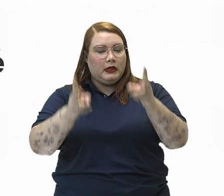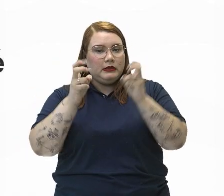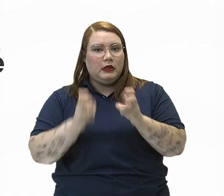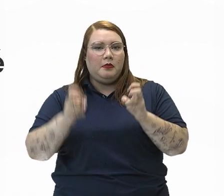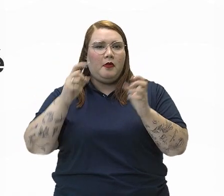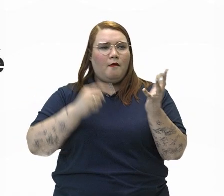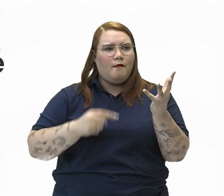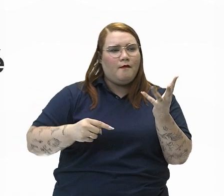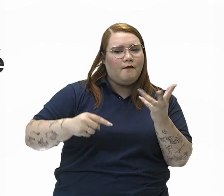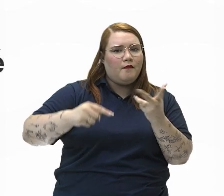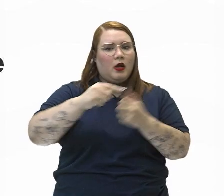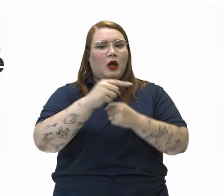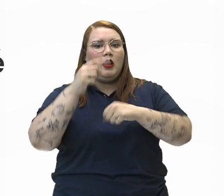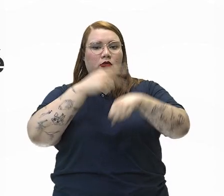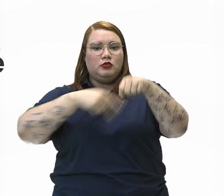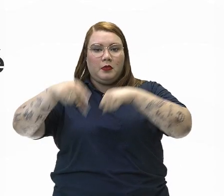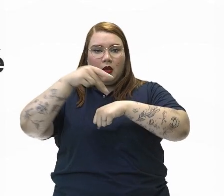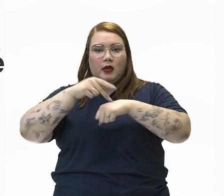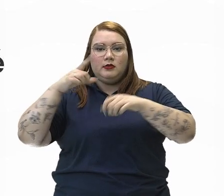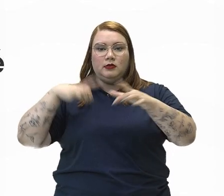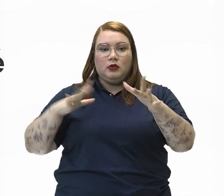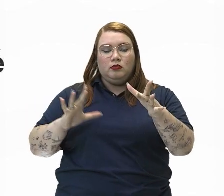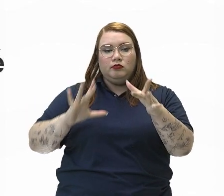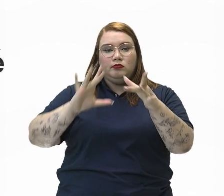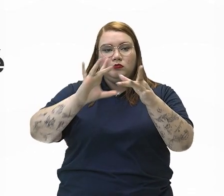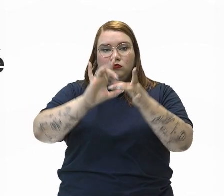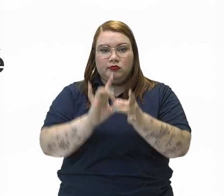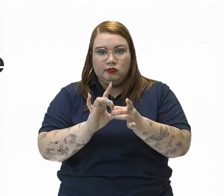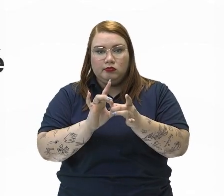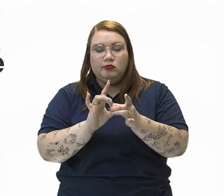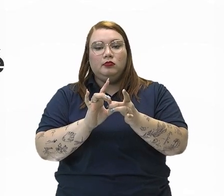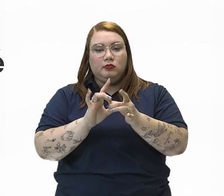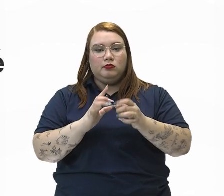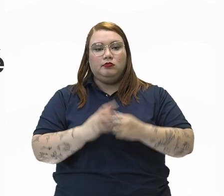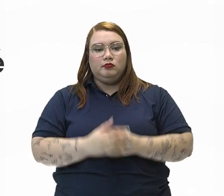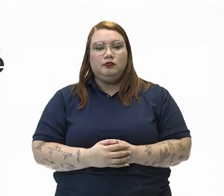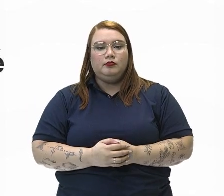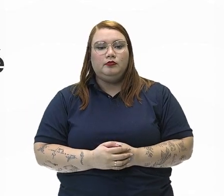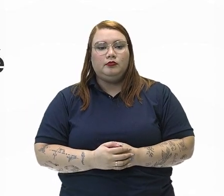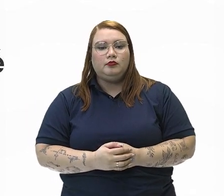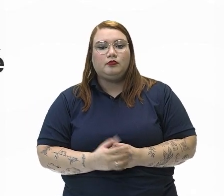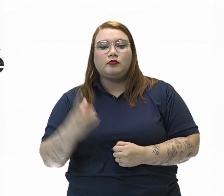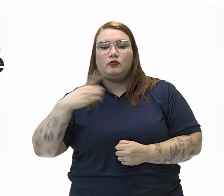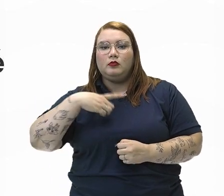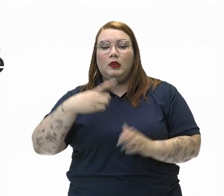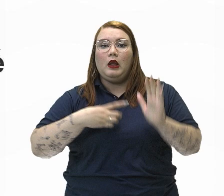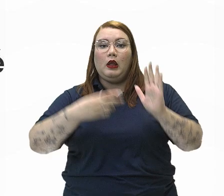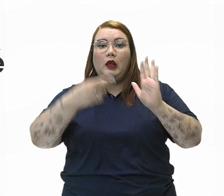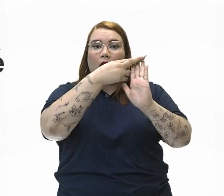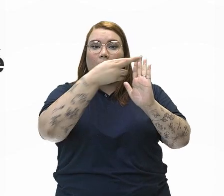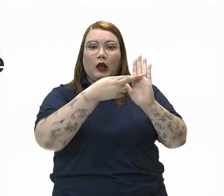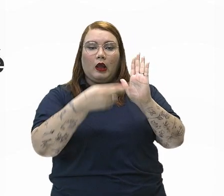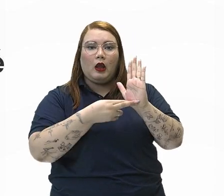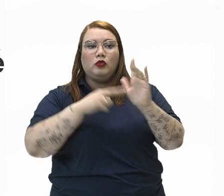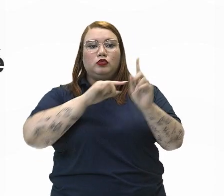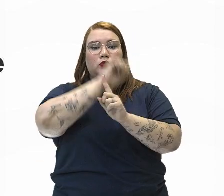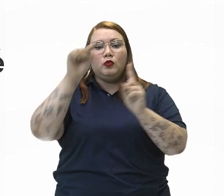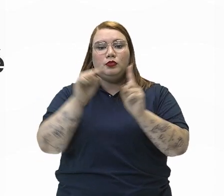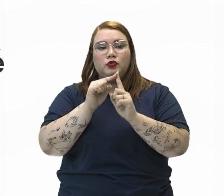relacionados com a COP, incluindo ali o Brasil, onde estabelecem metas para o